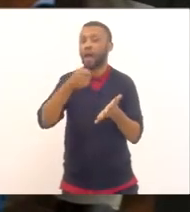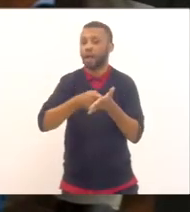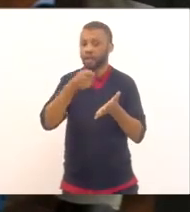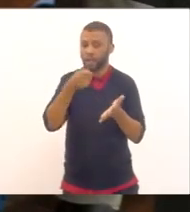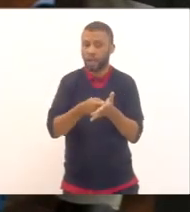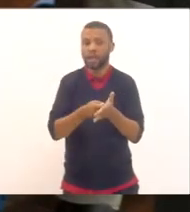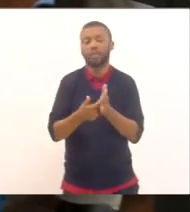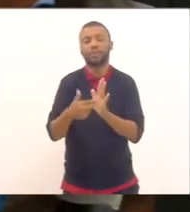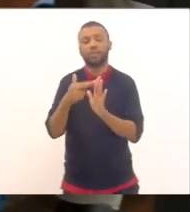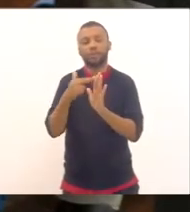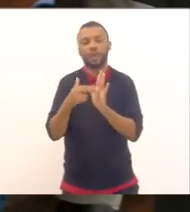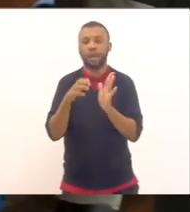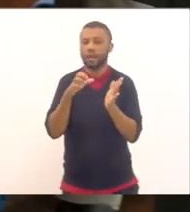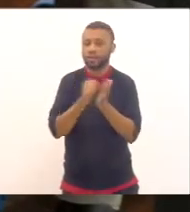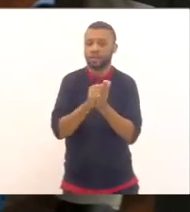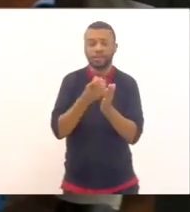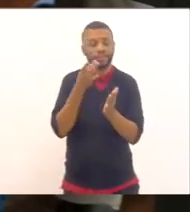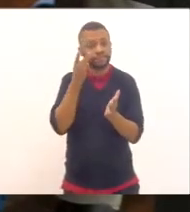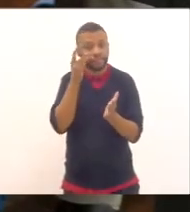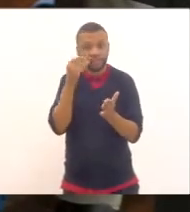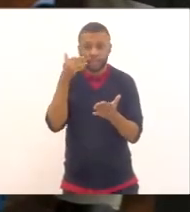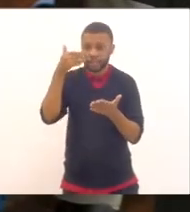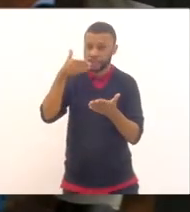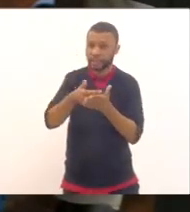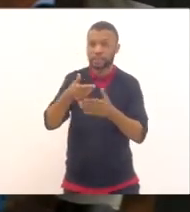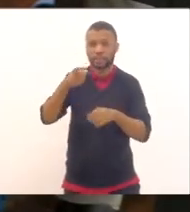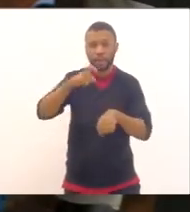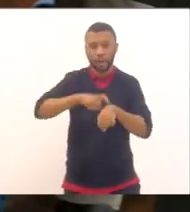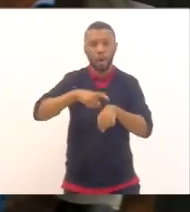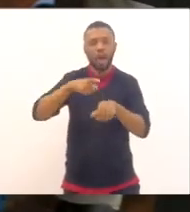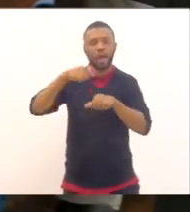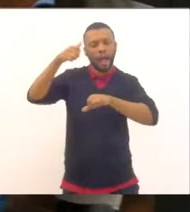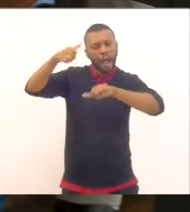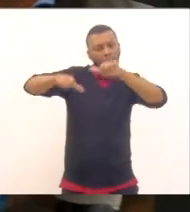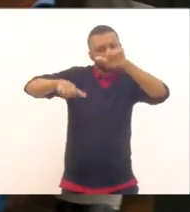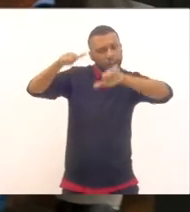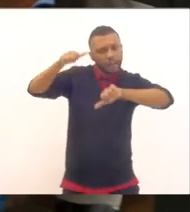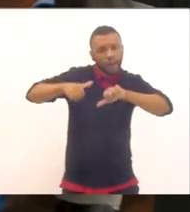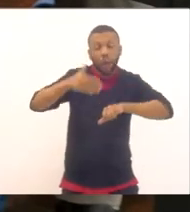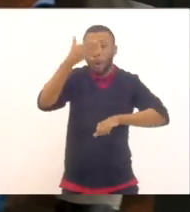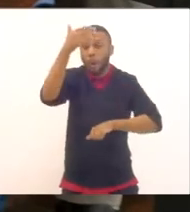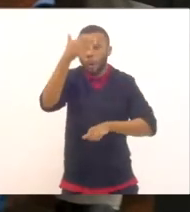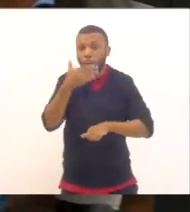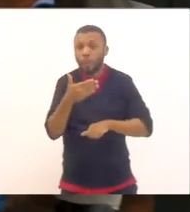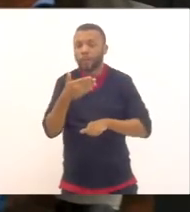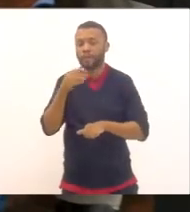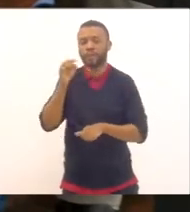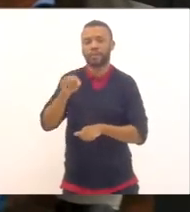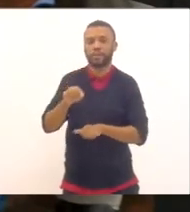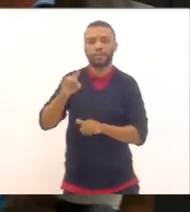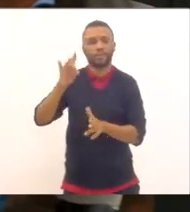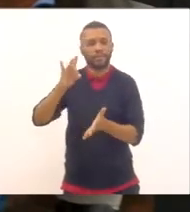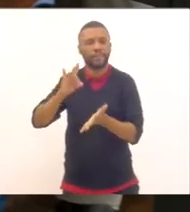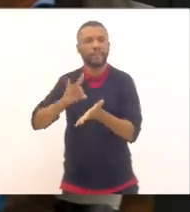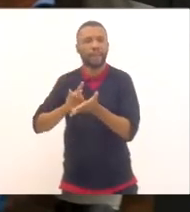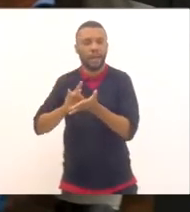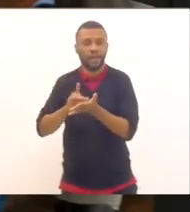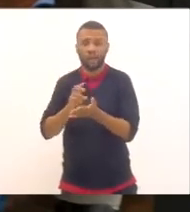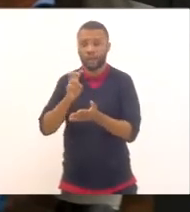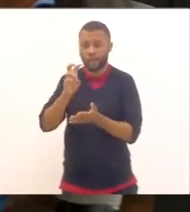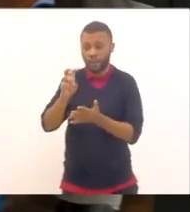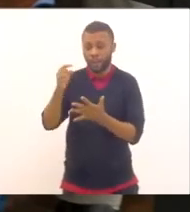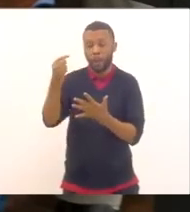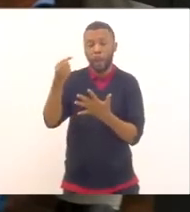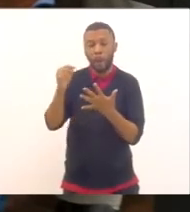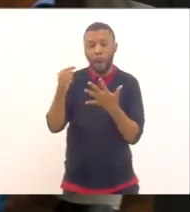registro presencial imediato realização de perícia comprovação de materialidade São 5 Pol